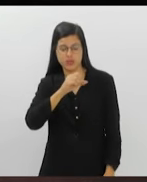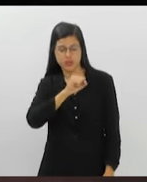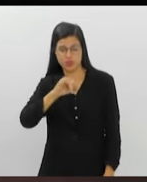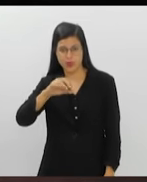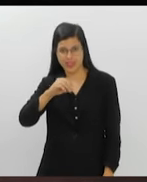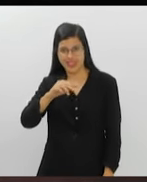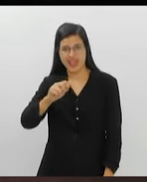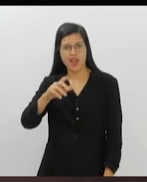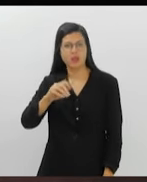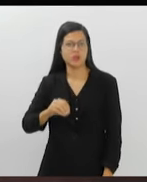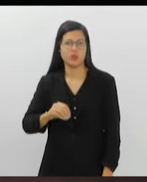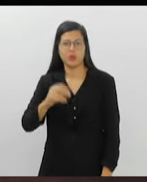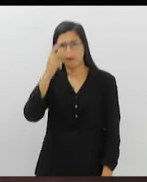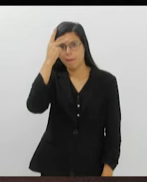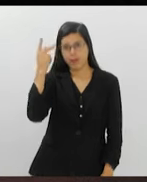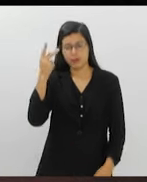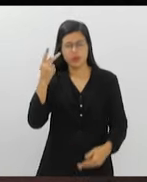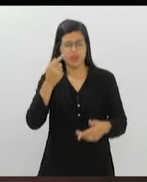barbearia,